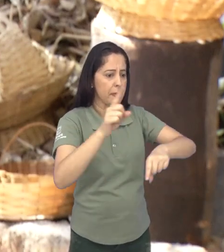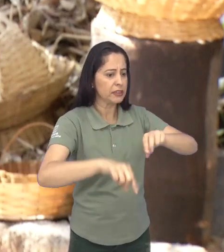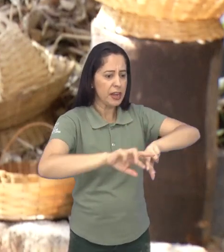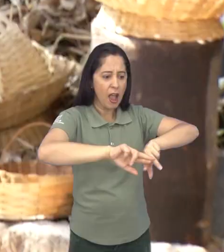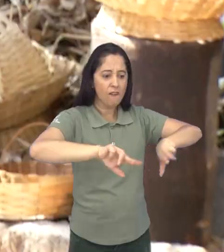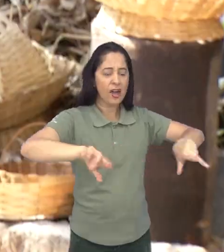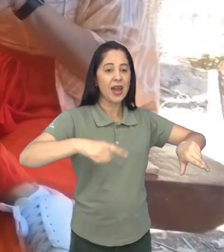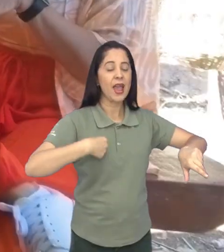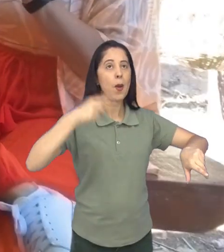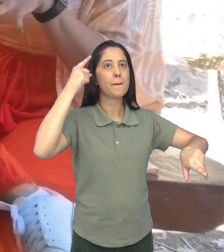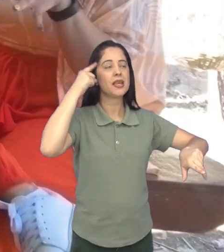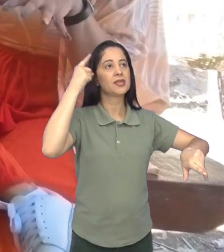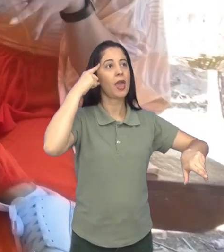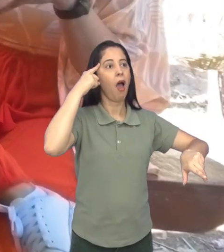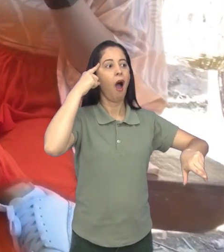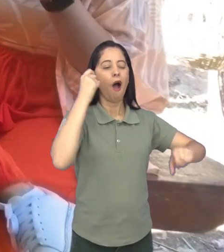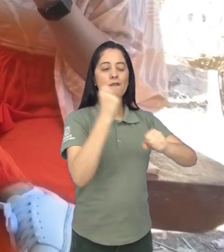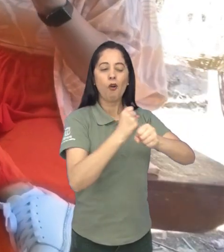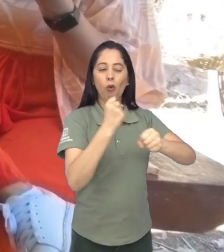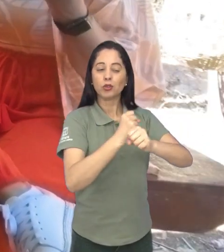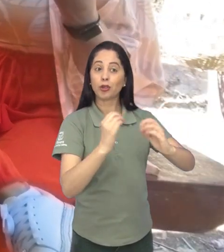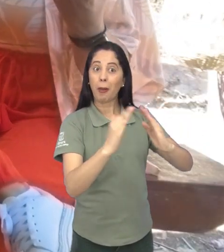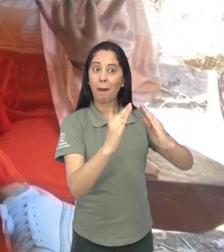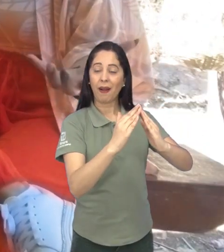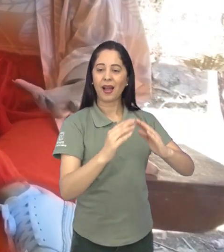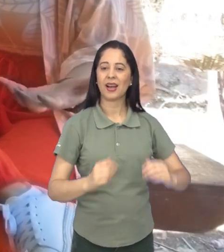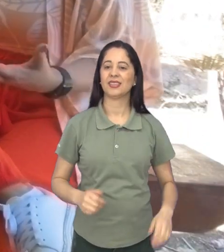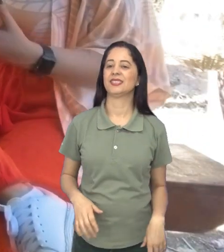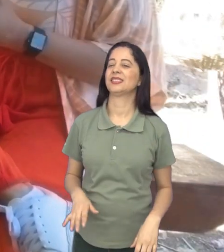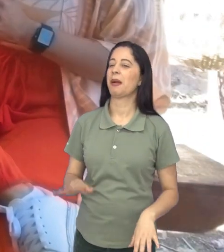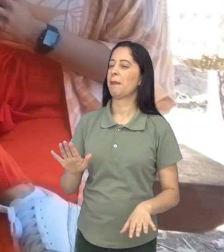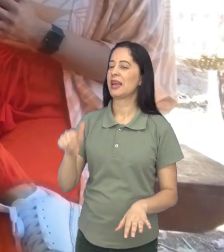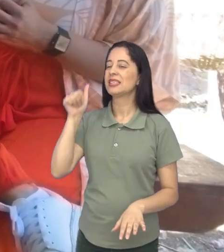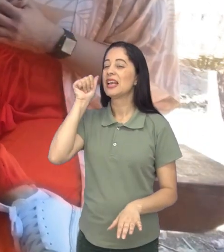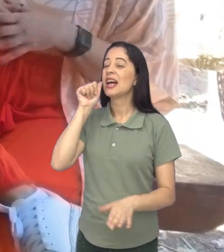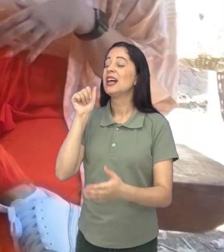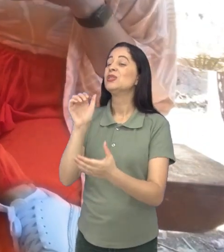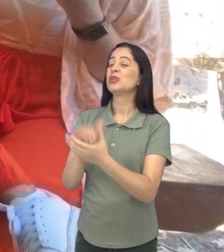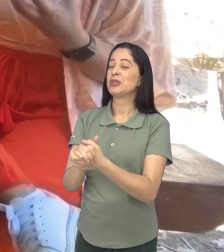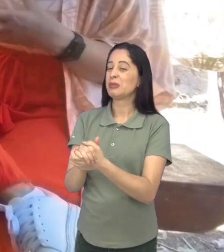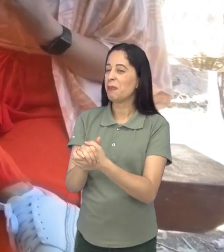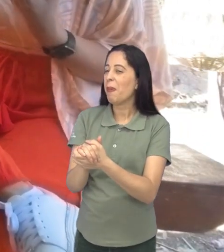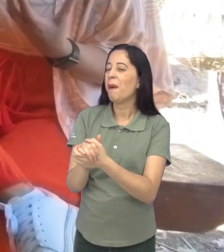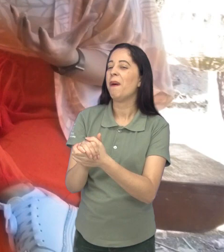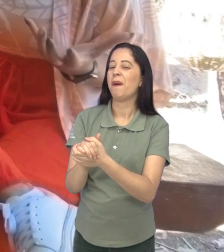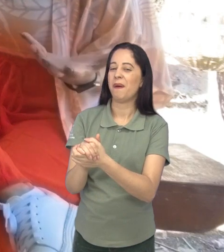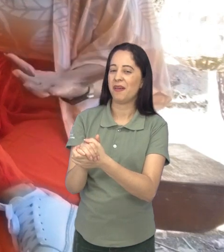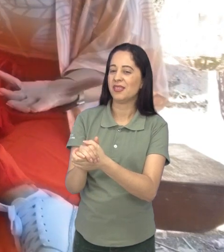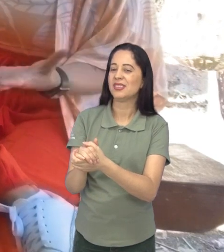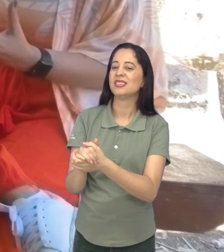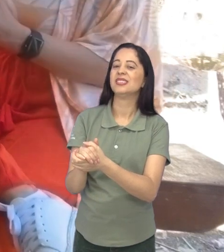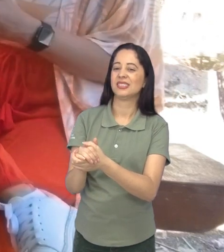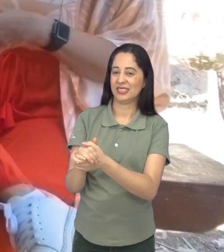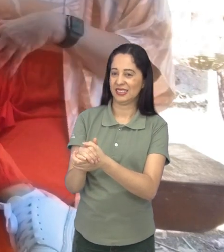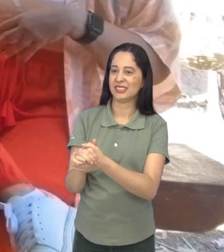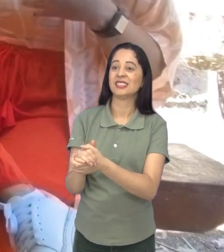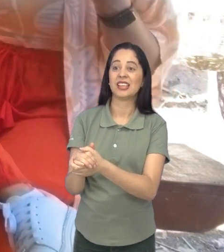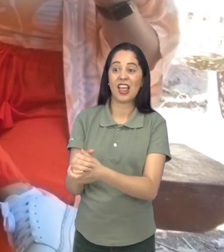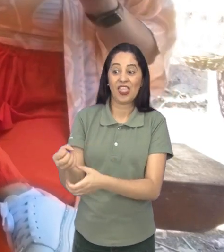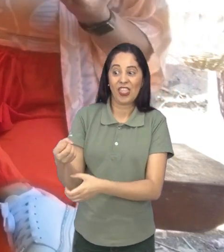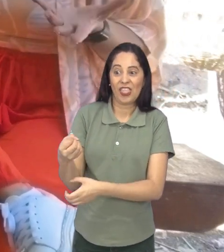casa e vou fazer. Mas o amor também, assim, a esposa, foi por esse casamento isso.